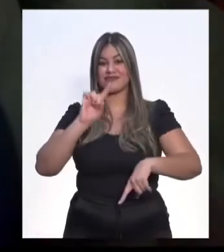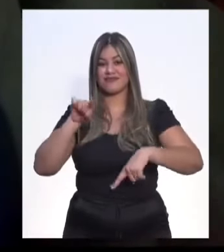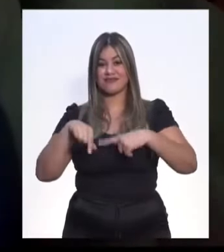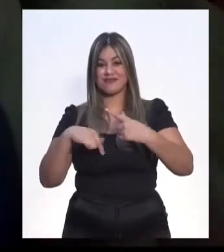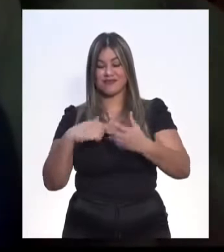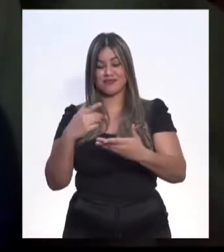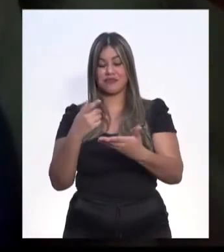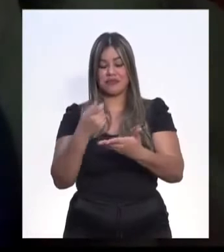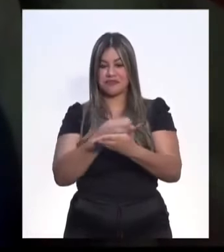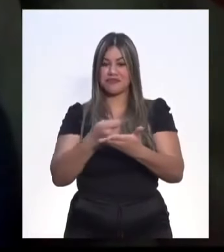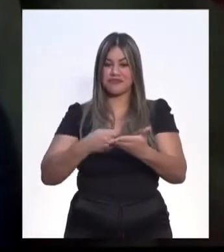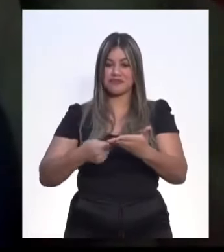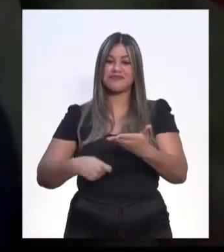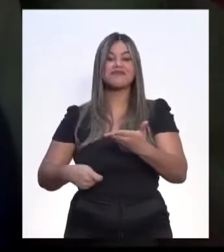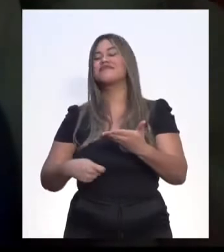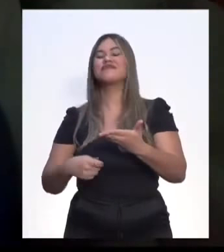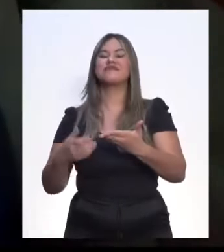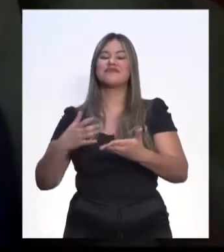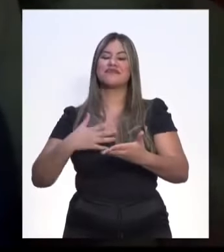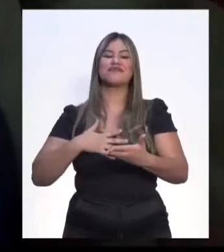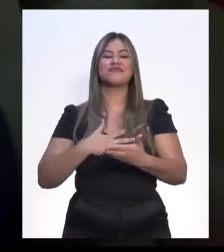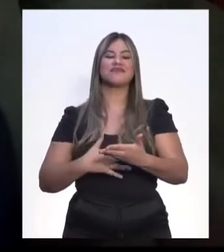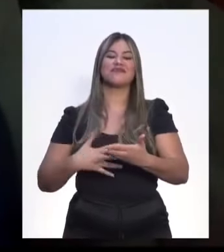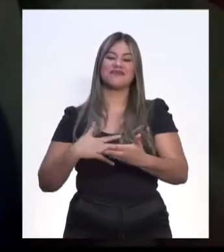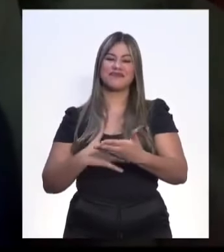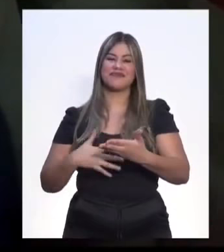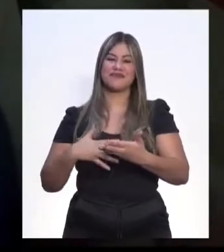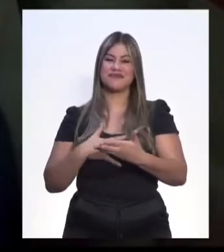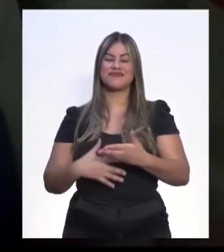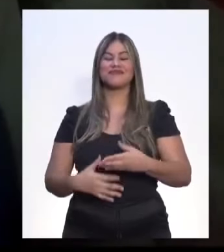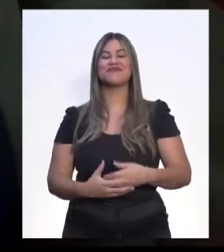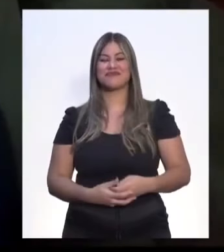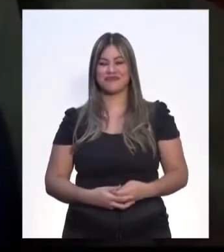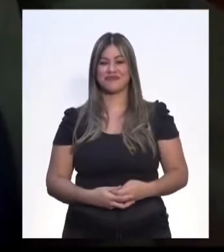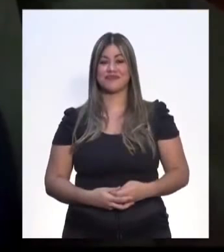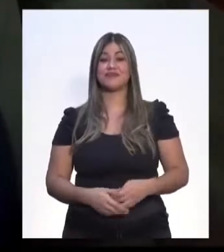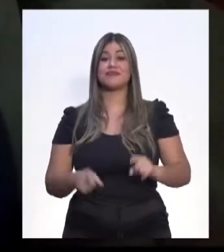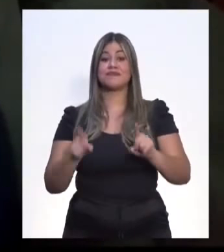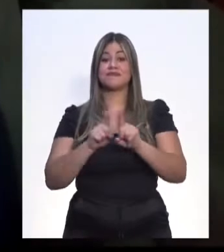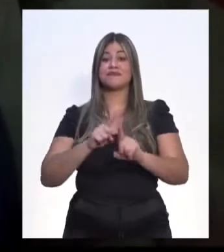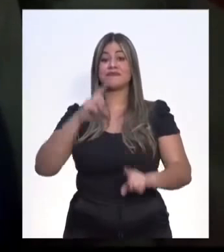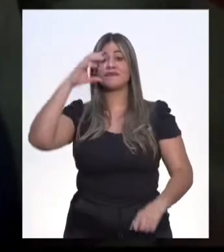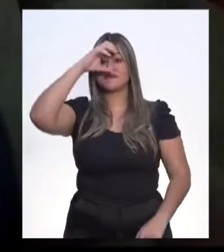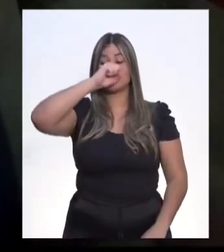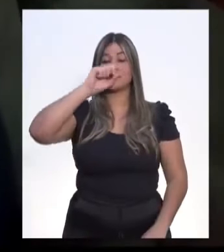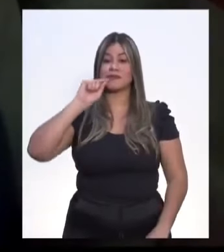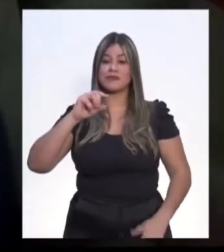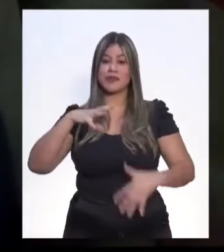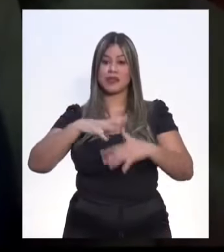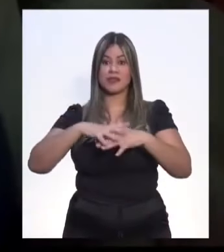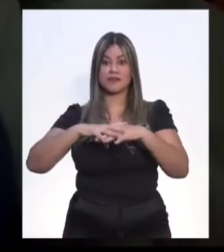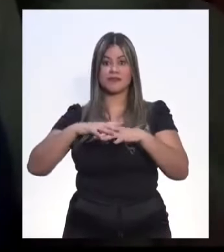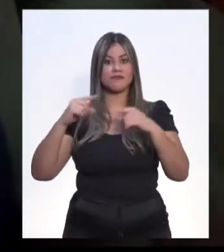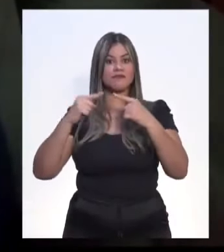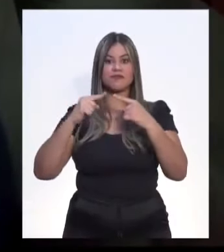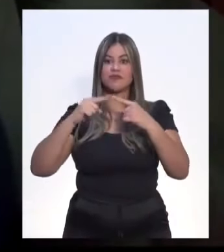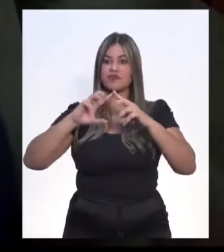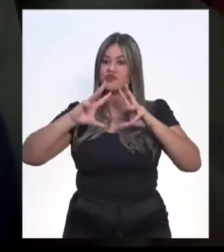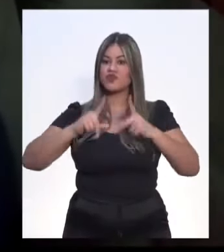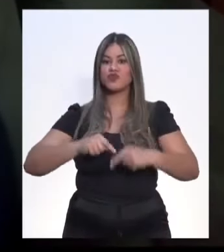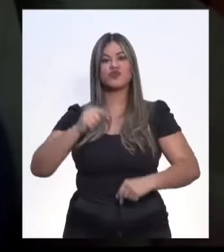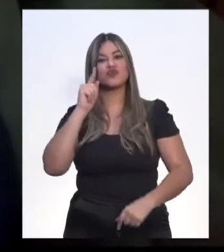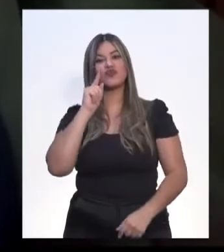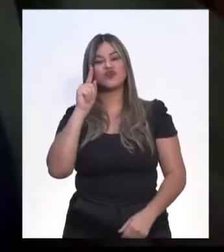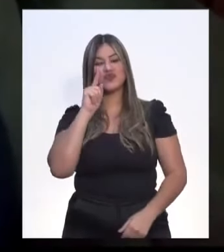para mim era super divertido fazer as missão é e eu também aprendi que a matemática está em tudo nosso dia a dia